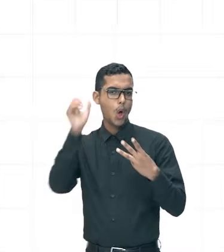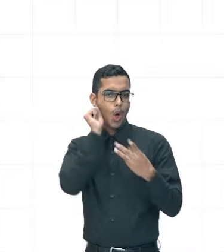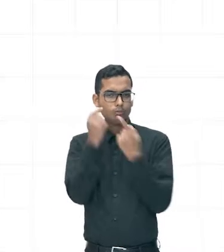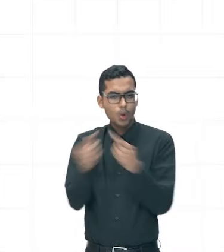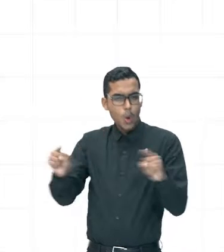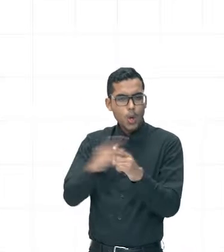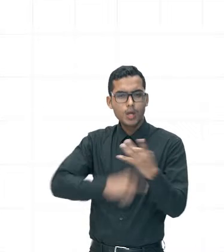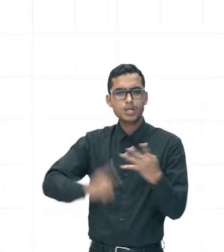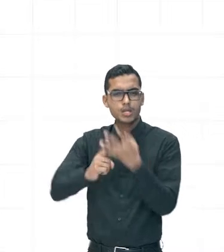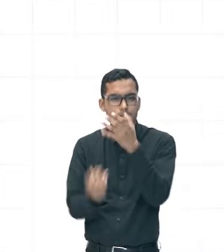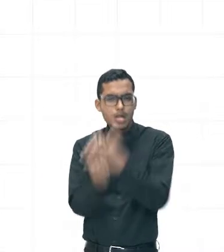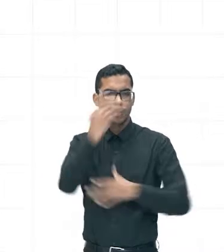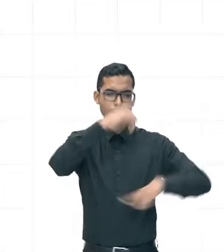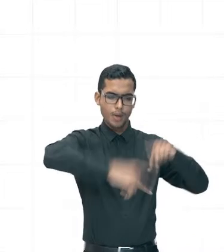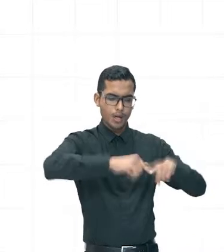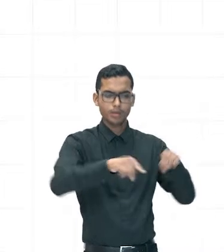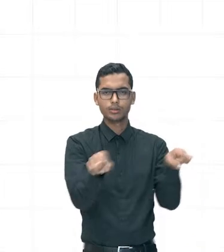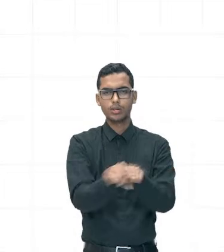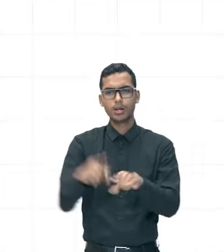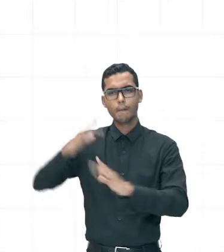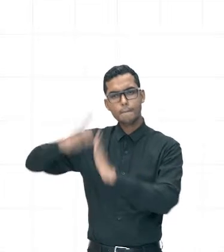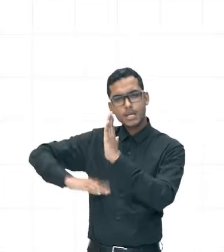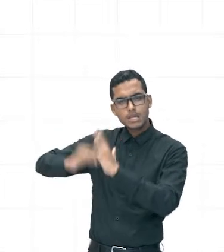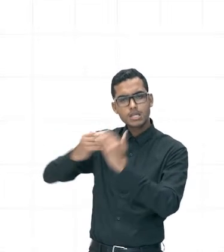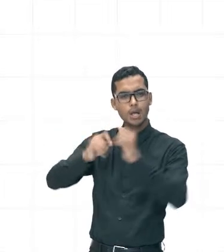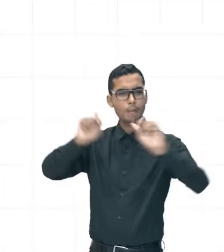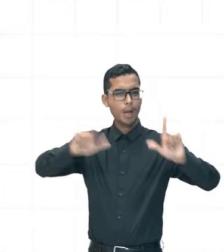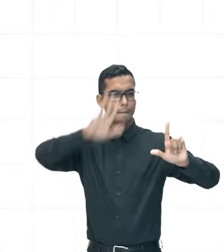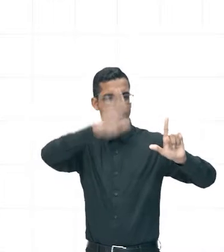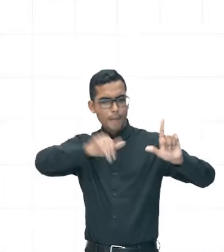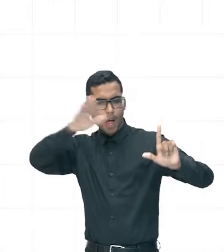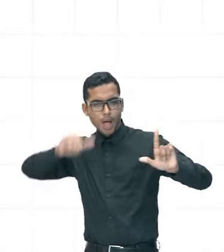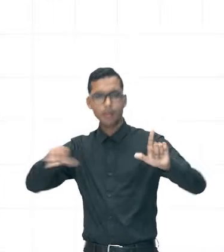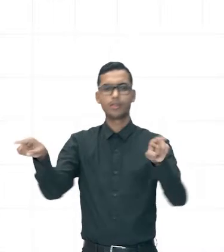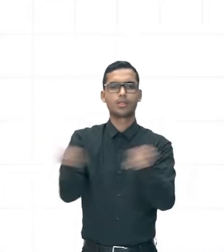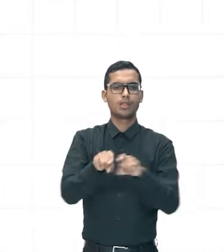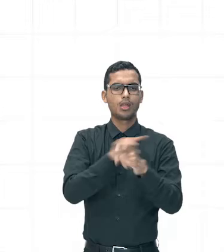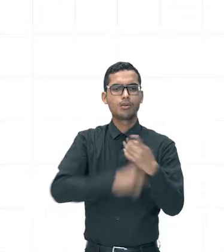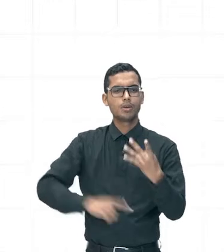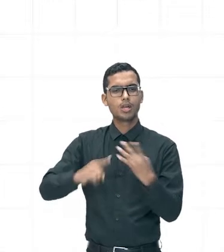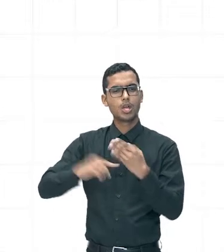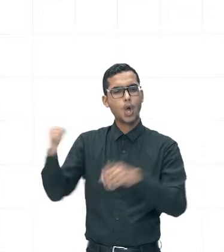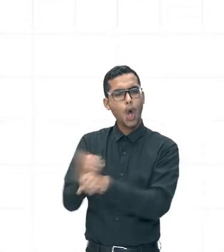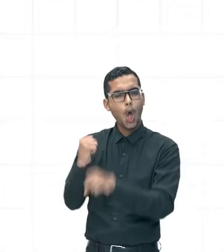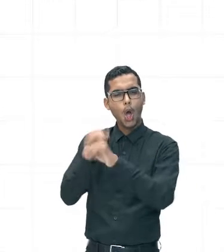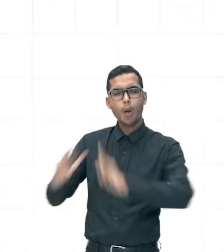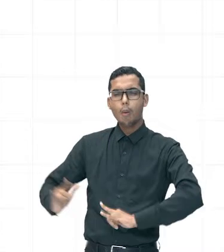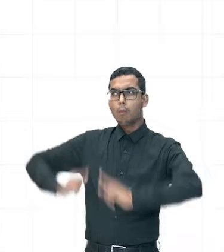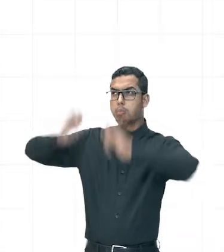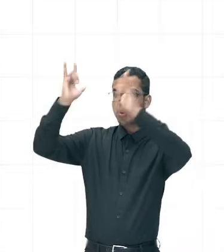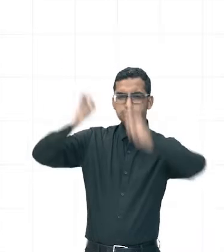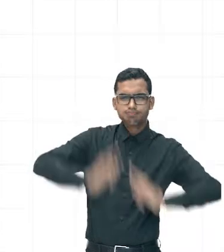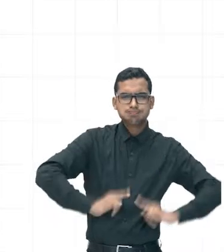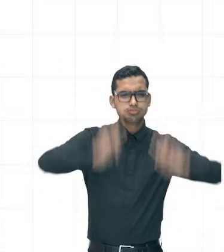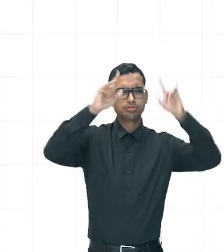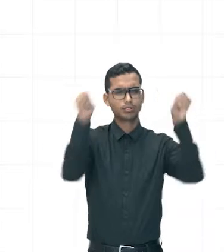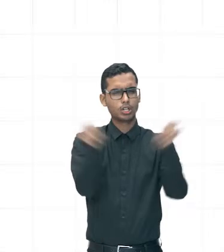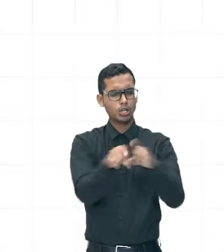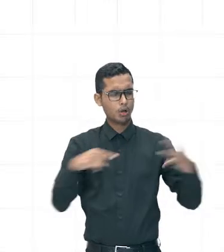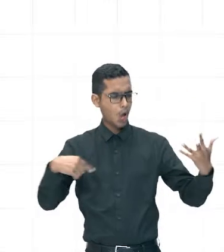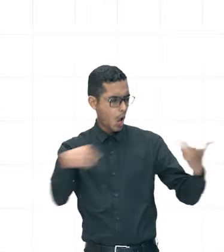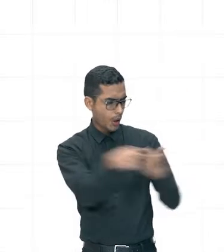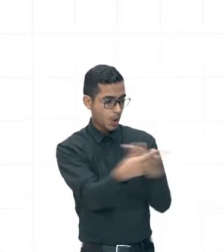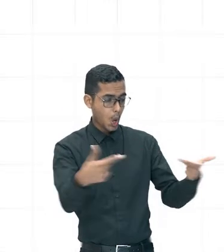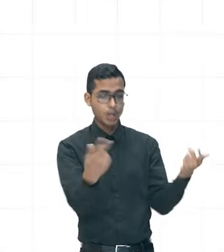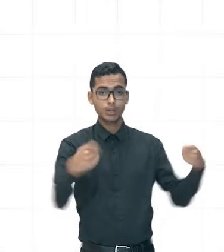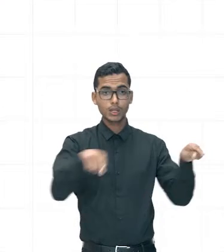telas, constroem edifícios e fazem muitas outras coisas que podem durar aí por milhares de anos. E quando